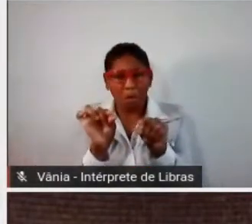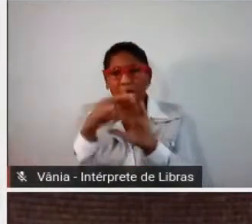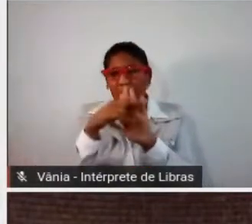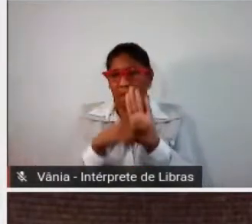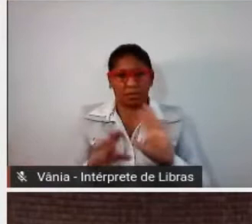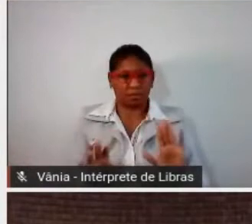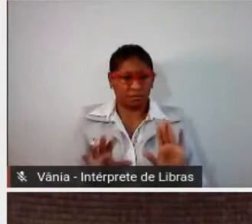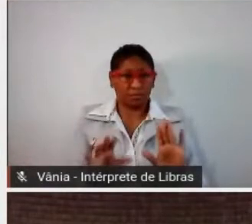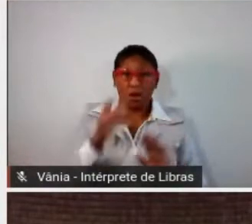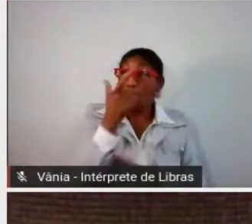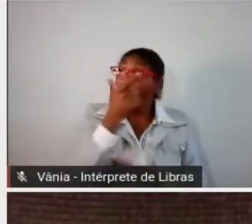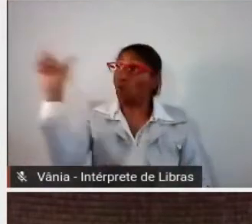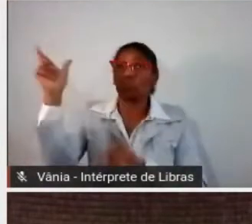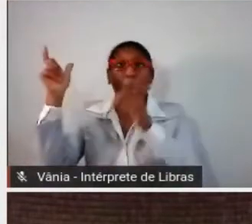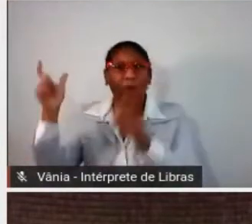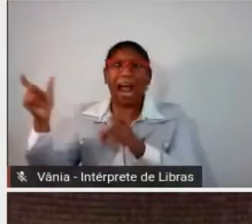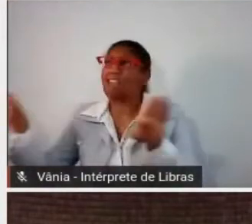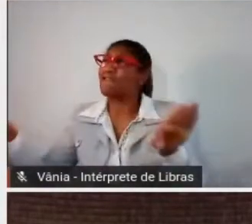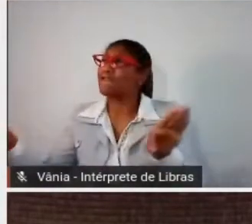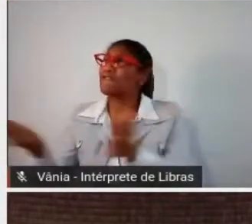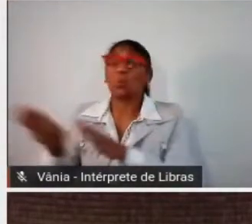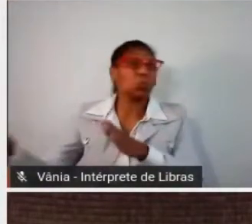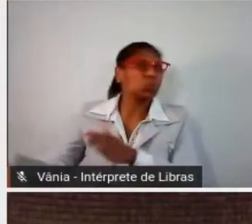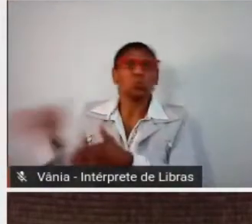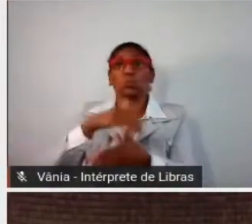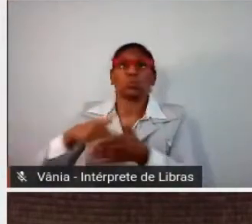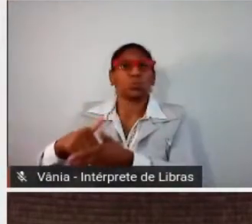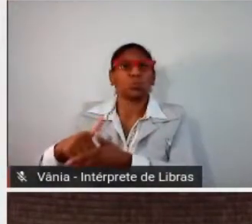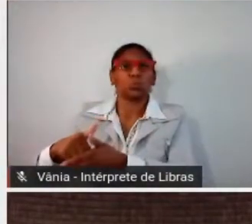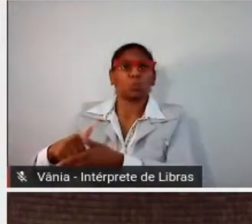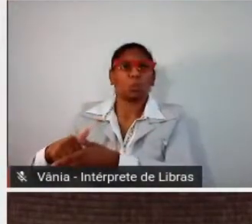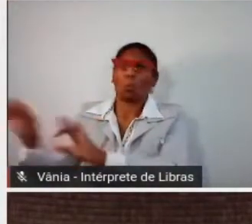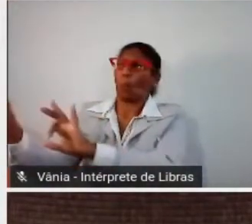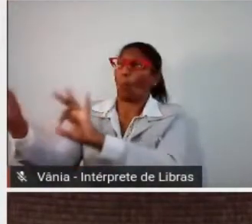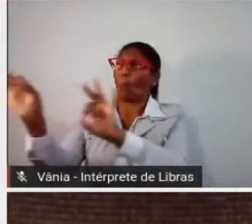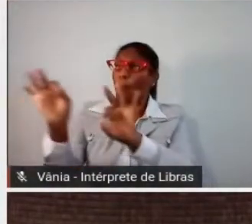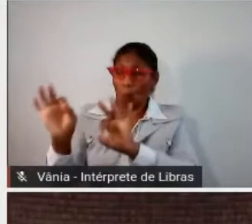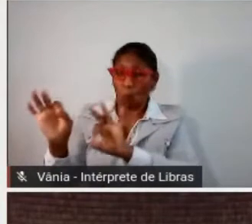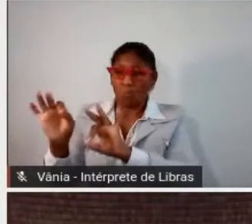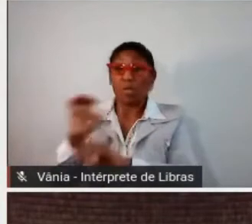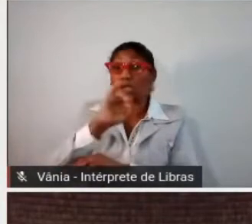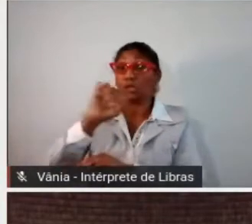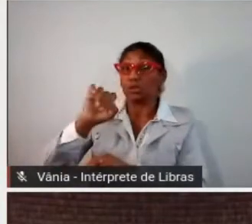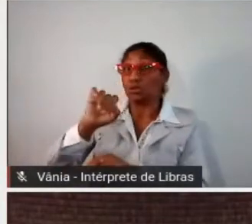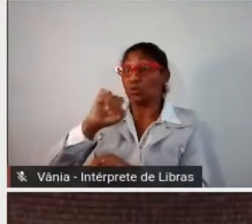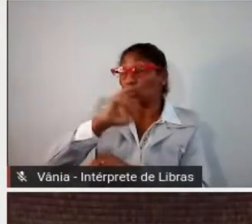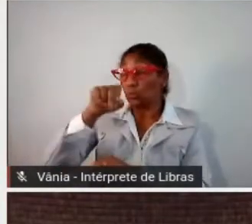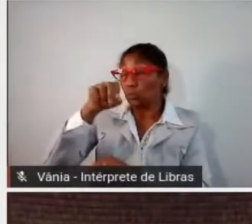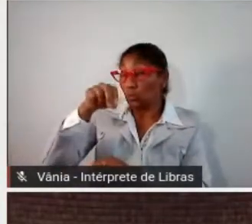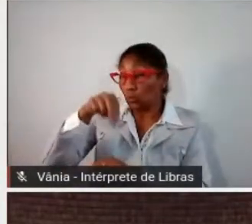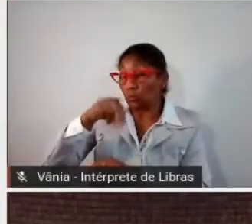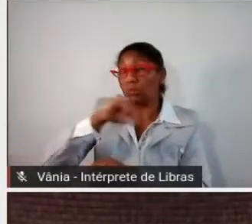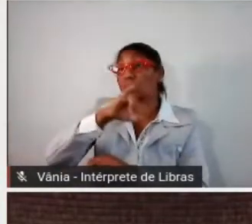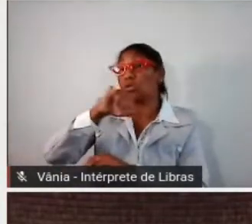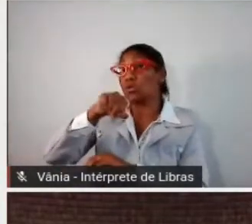a maior parte dos estados estavam com as atividades fechadas. Em julho, quando nós observamos uma situação mais crítica,